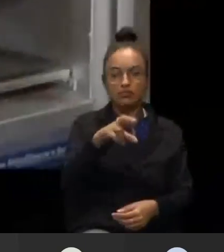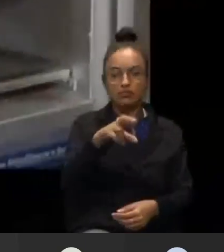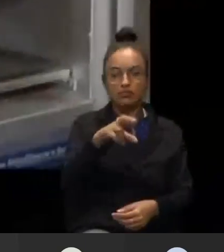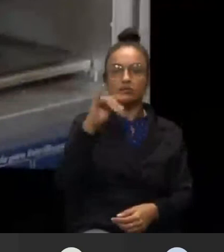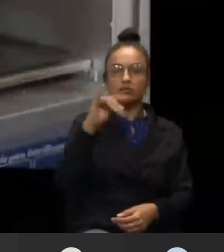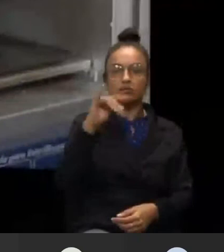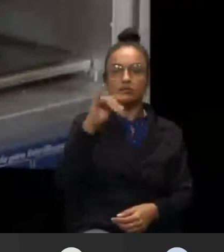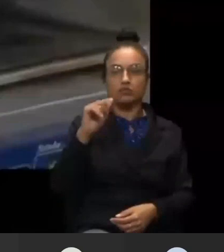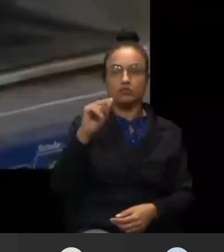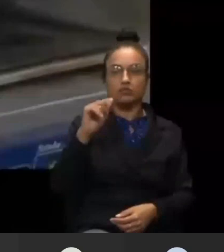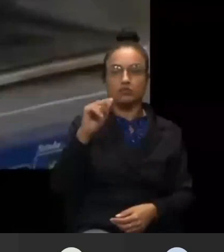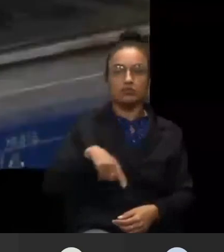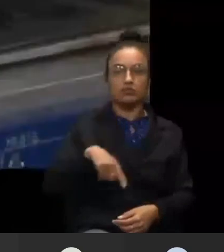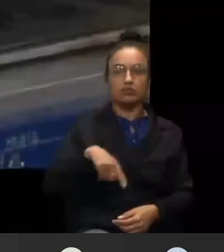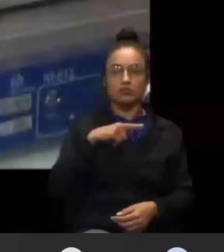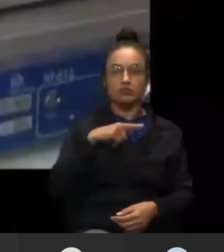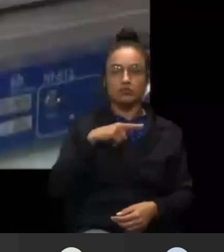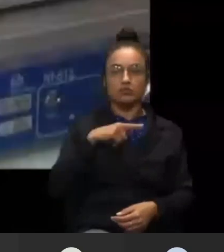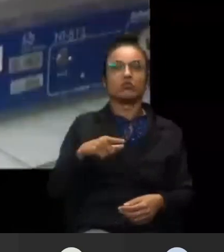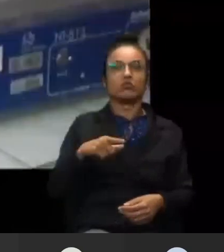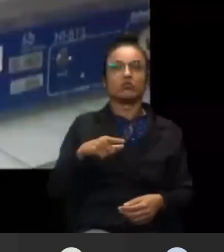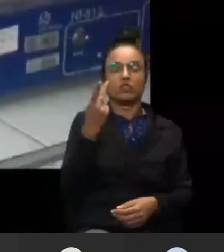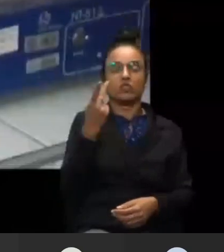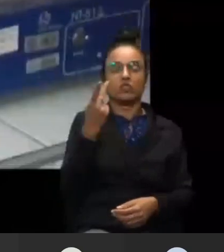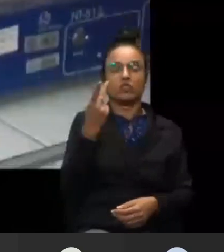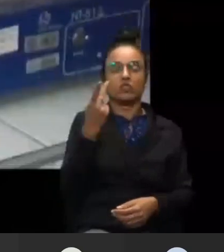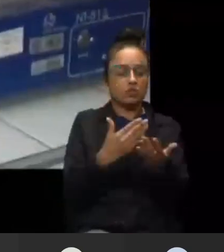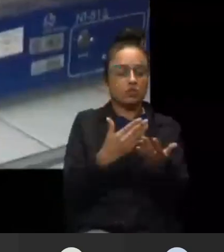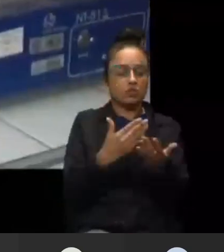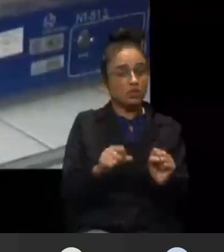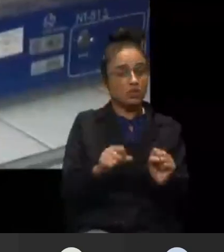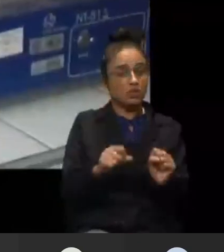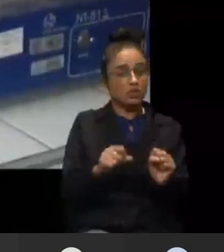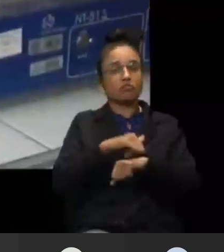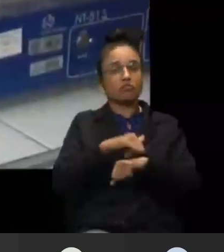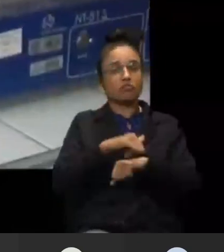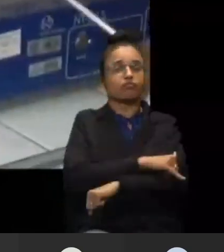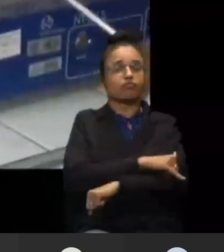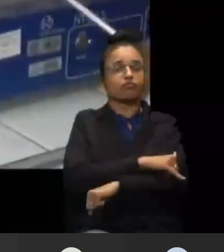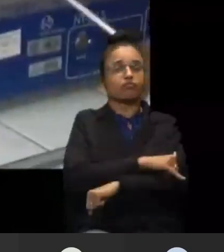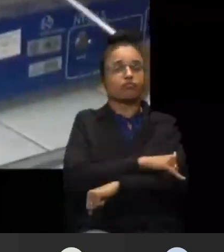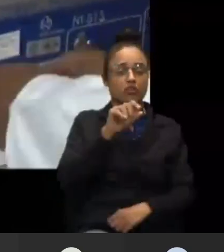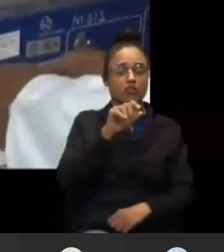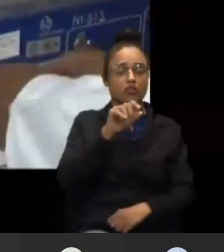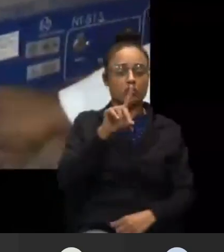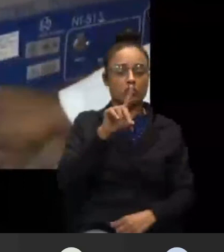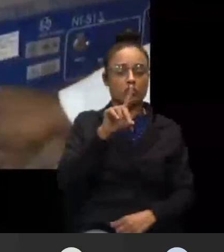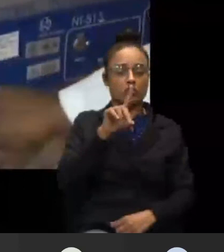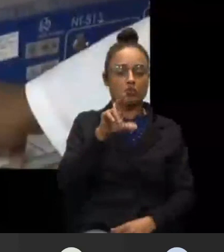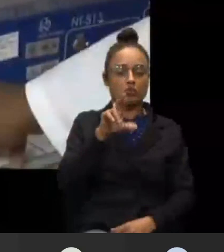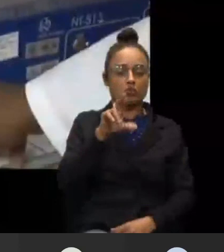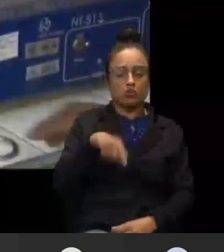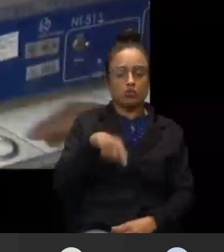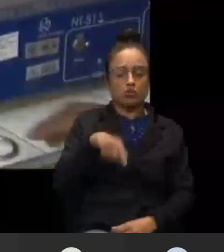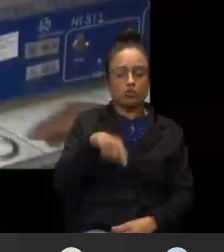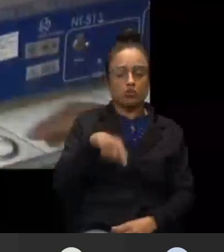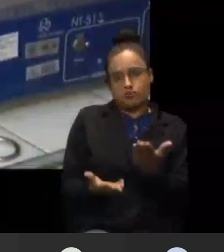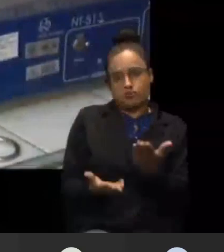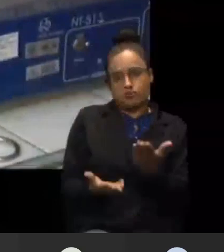pinça, ó, não pegar com a mão, porque na sua mão pode ter gordura, então pode ficar e aí nós vamos ter uma pesagem com